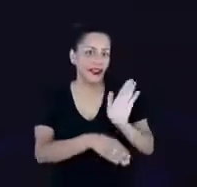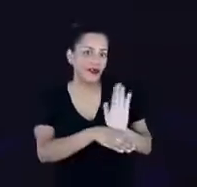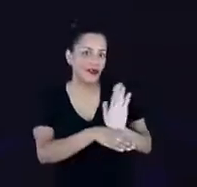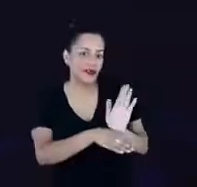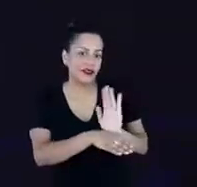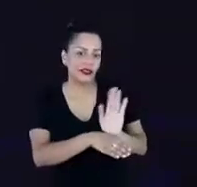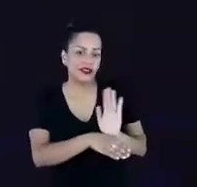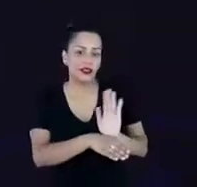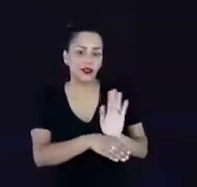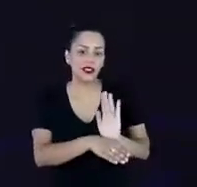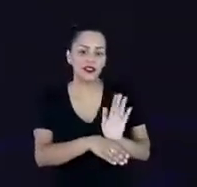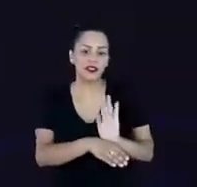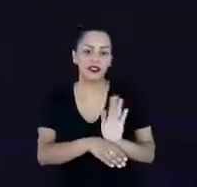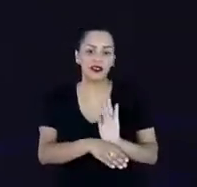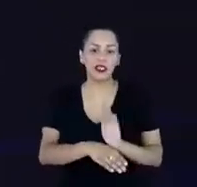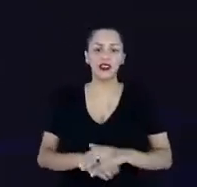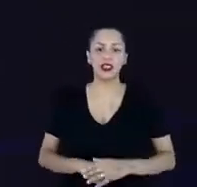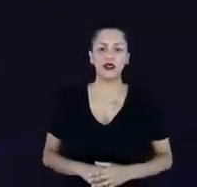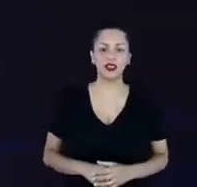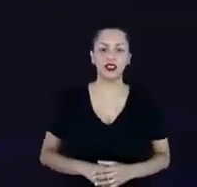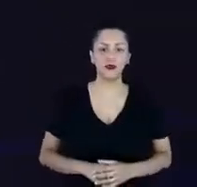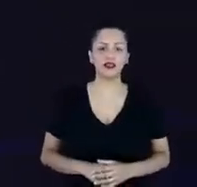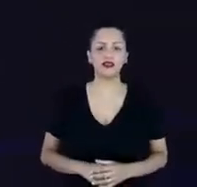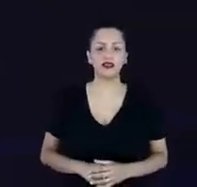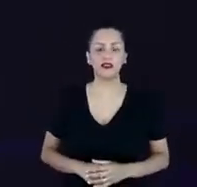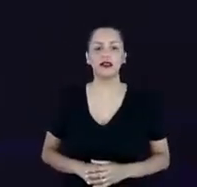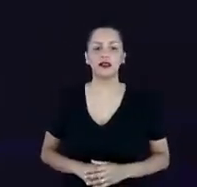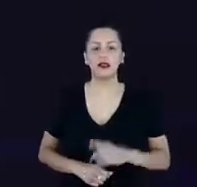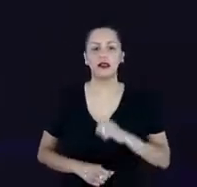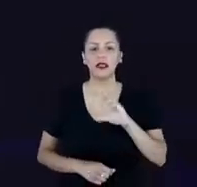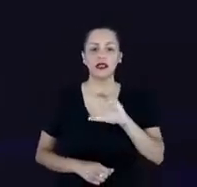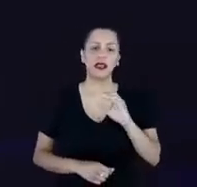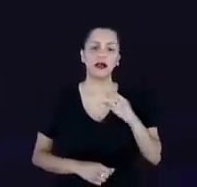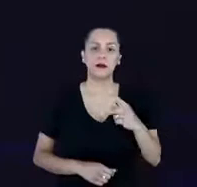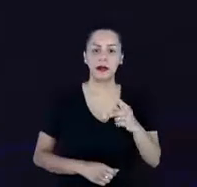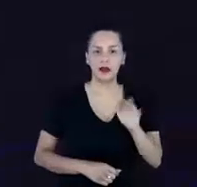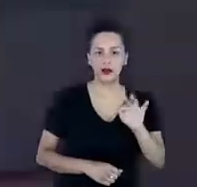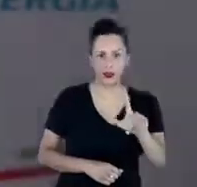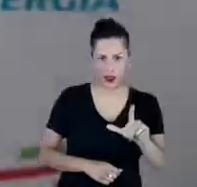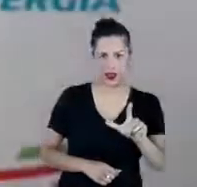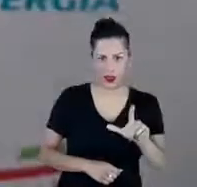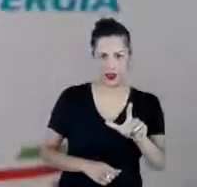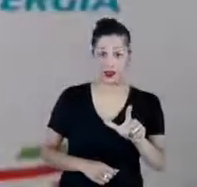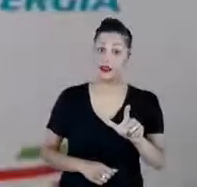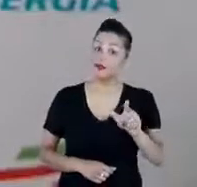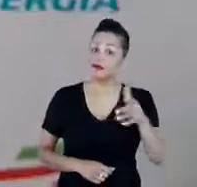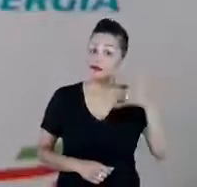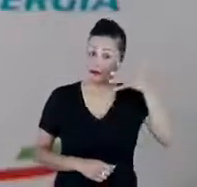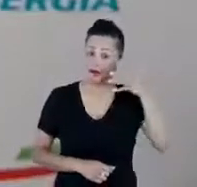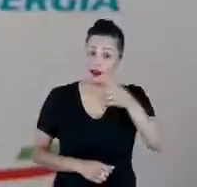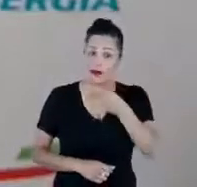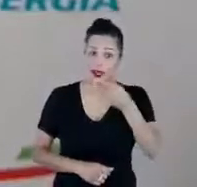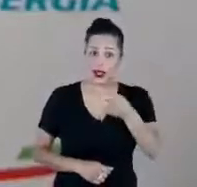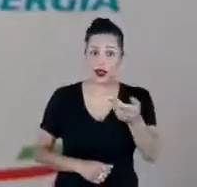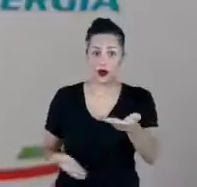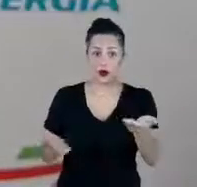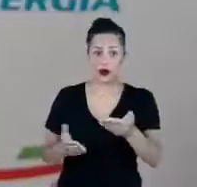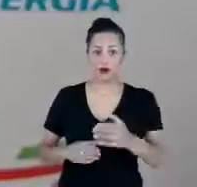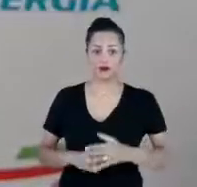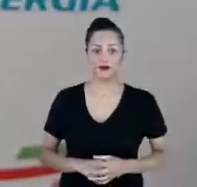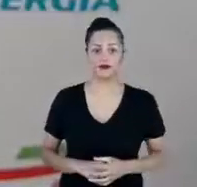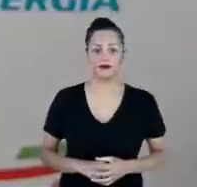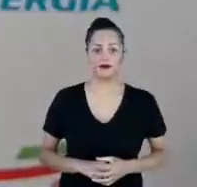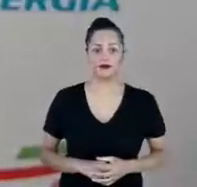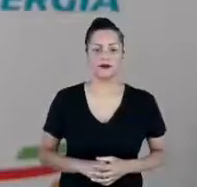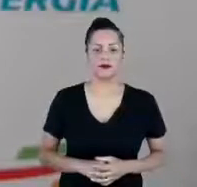do Conselho de administração do grupo CPFL este verbo pode rodar e já que você não sei se